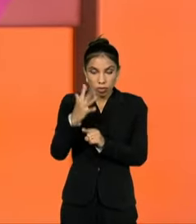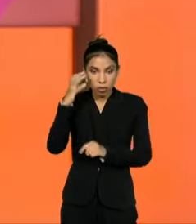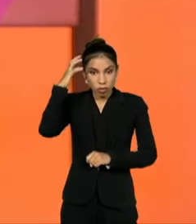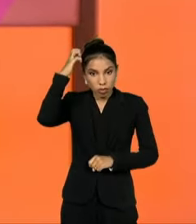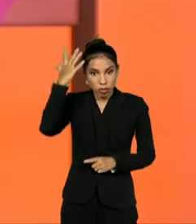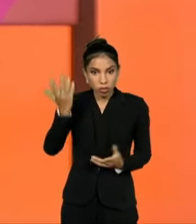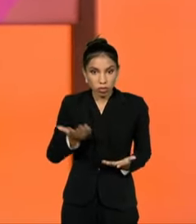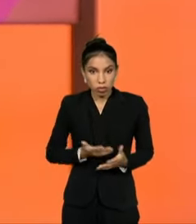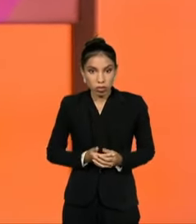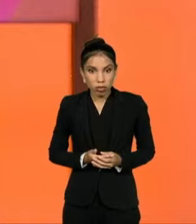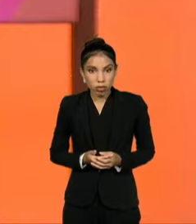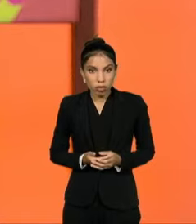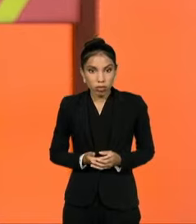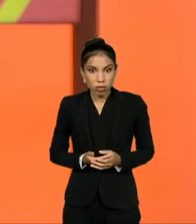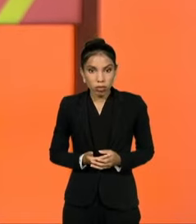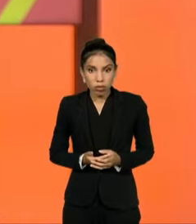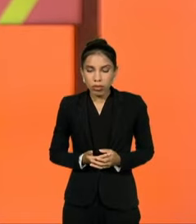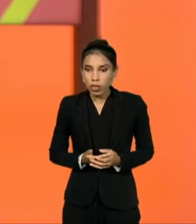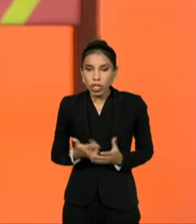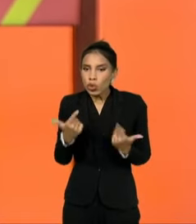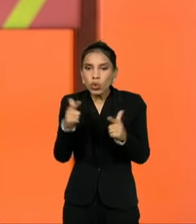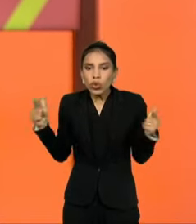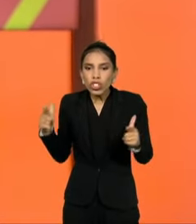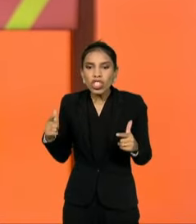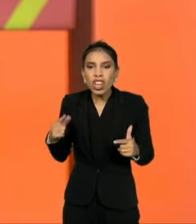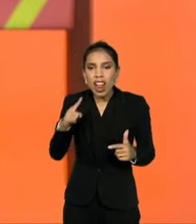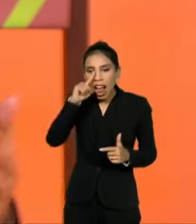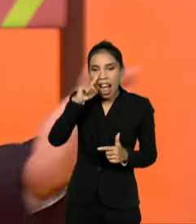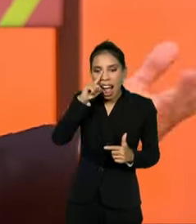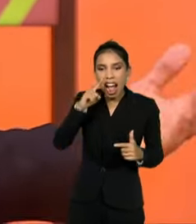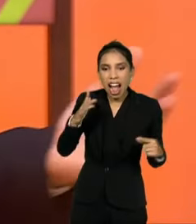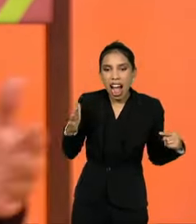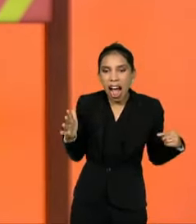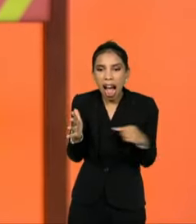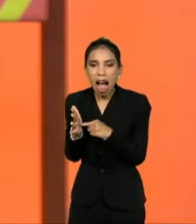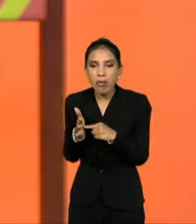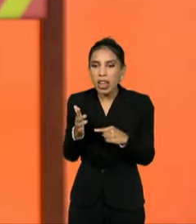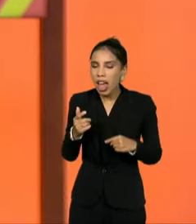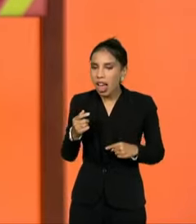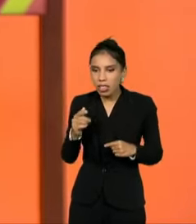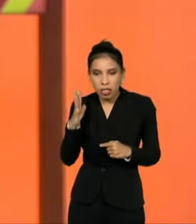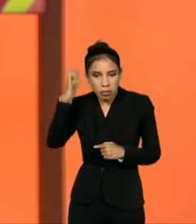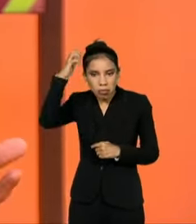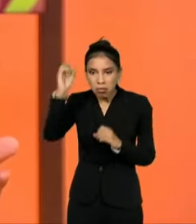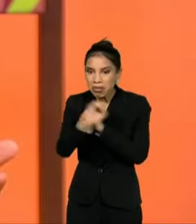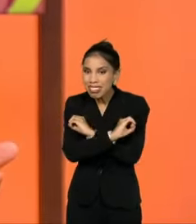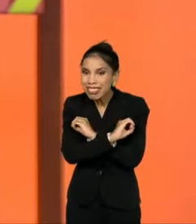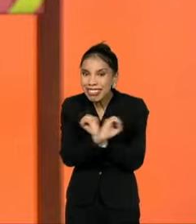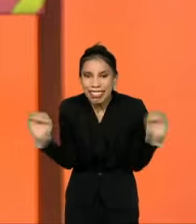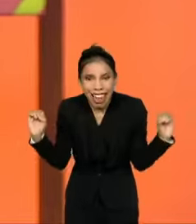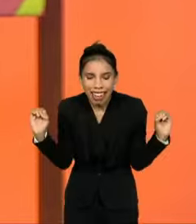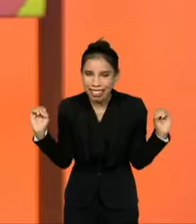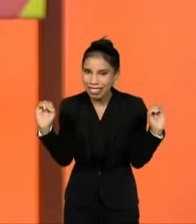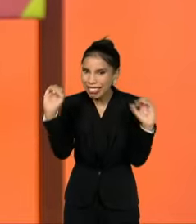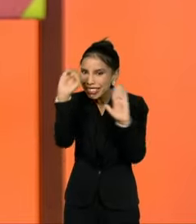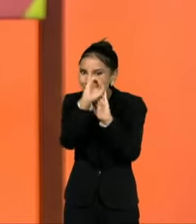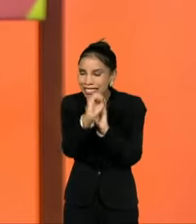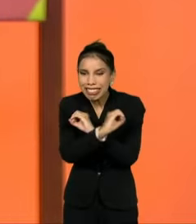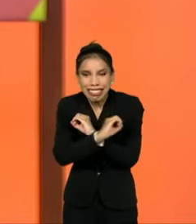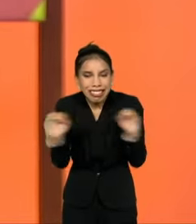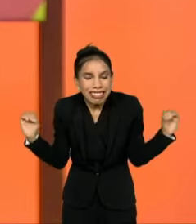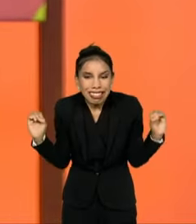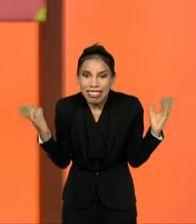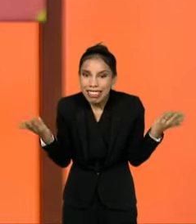Que a gente, Marielle não tinha nenhuma ameaça sobre ela. A gente não tinha essa... Não tinha nada. Marielle não estava...